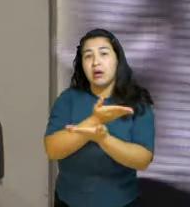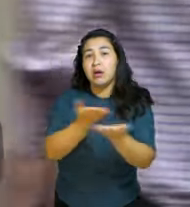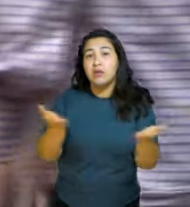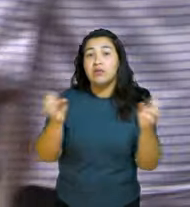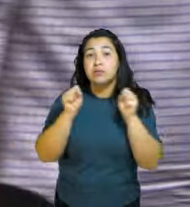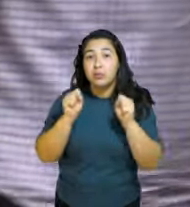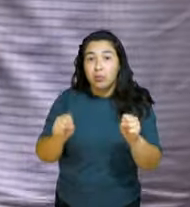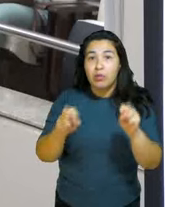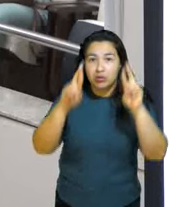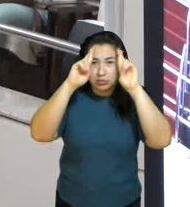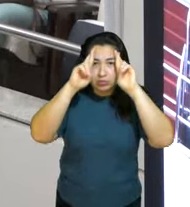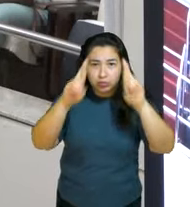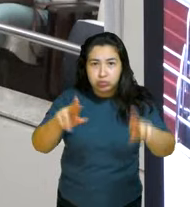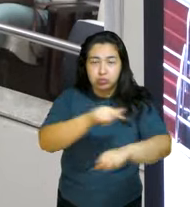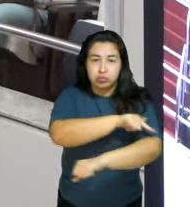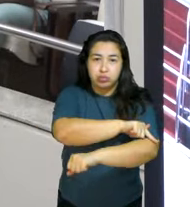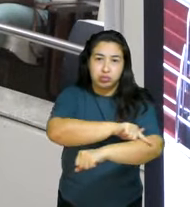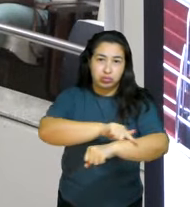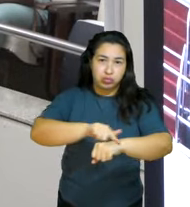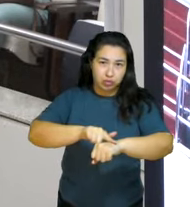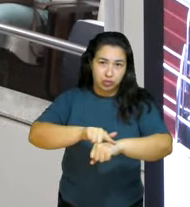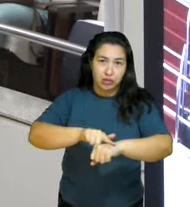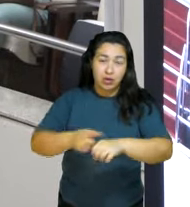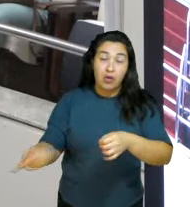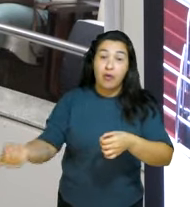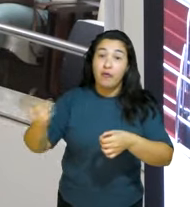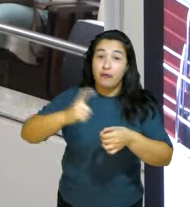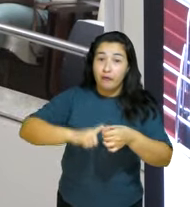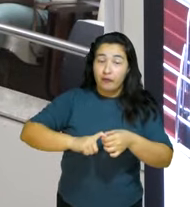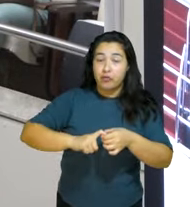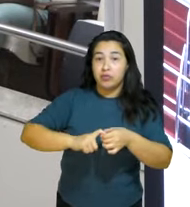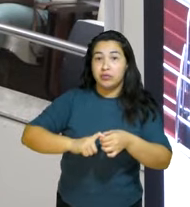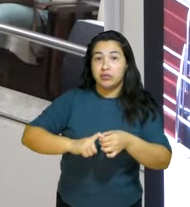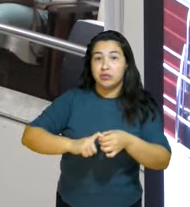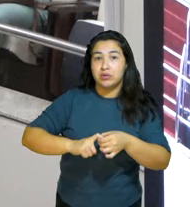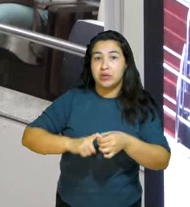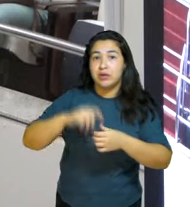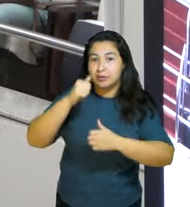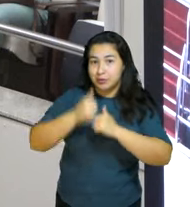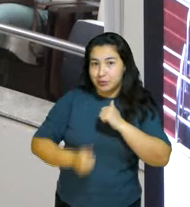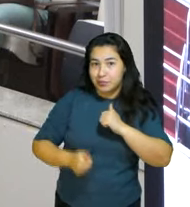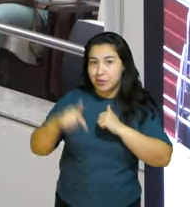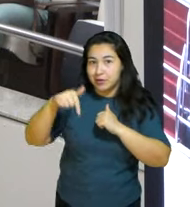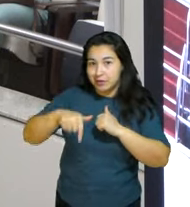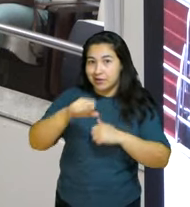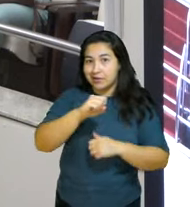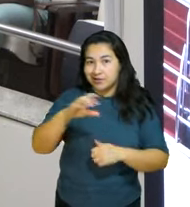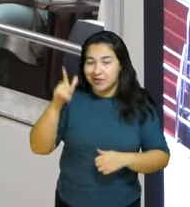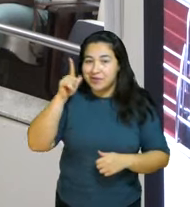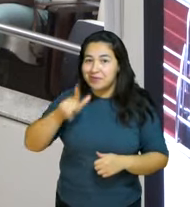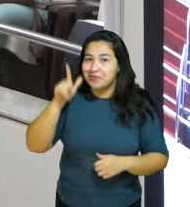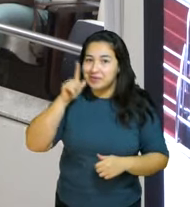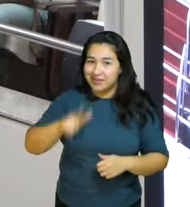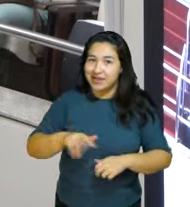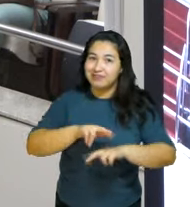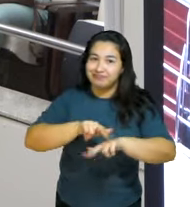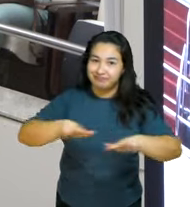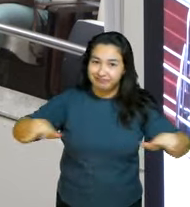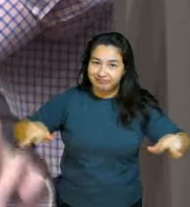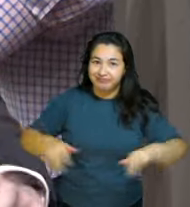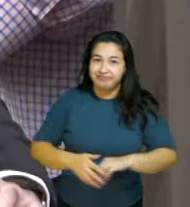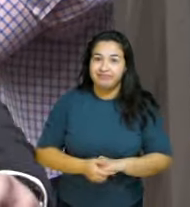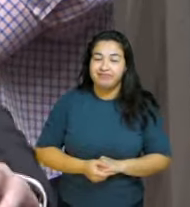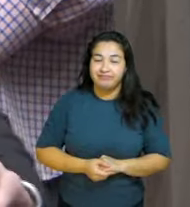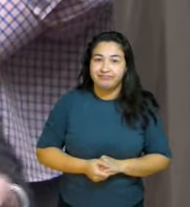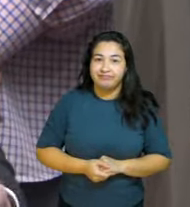esse respeito, essa dignidade restabelecida, e quem vai ganhar com isso é o esporte de Santa Catarina. Gente, hoje